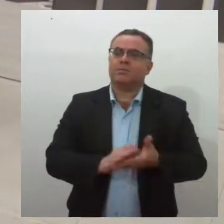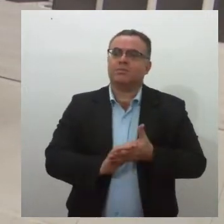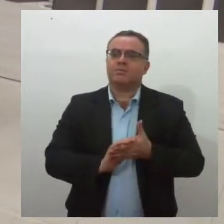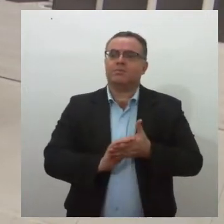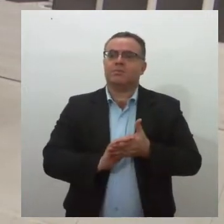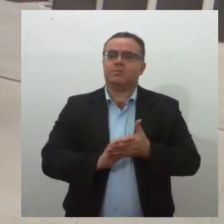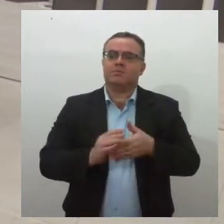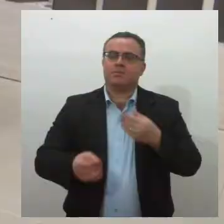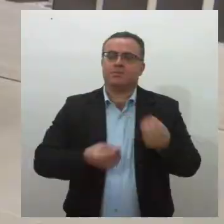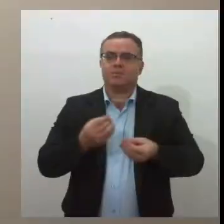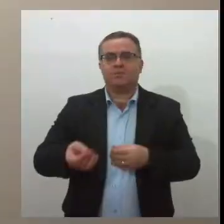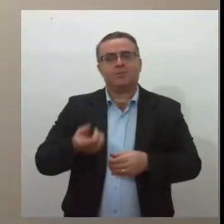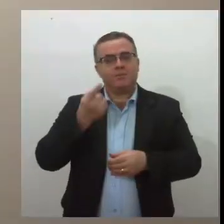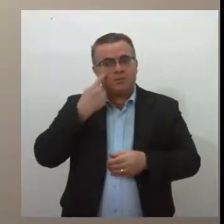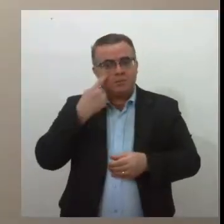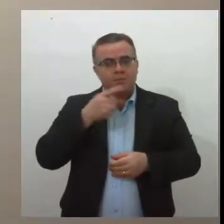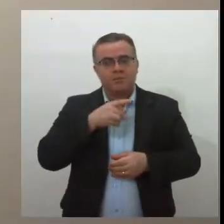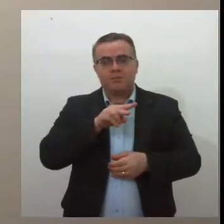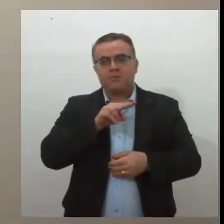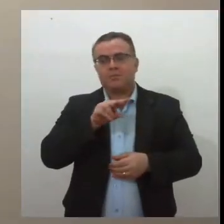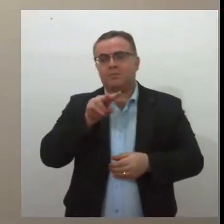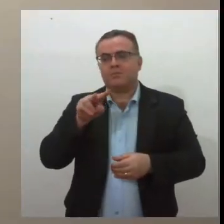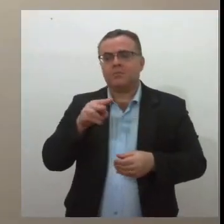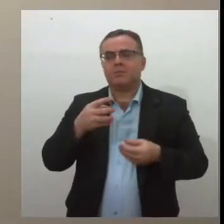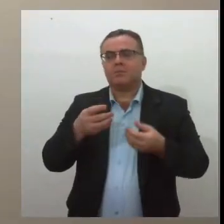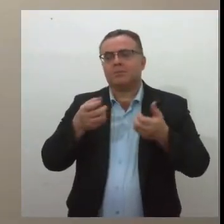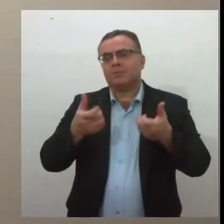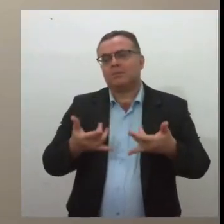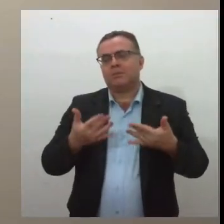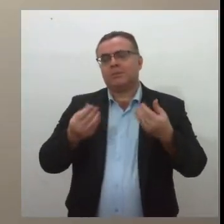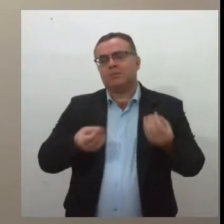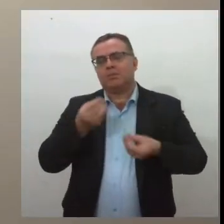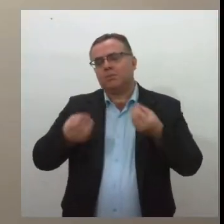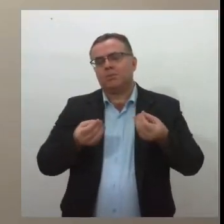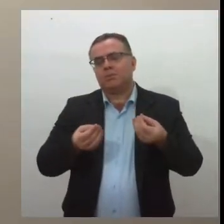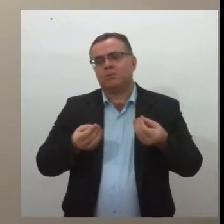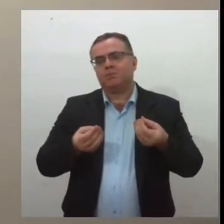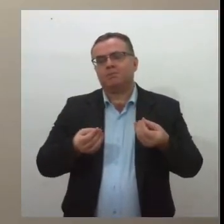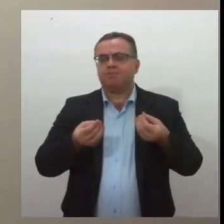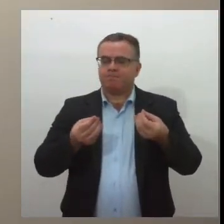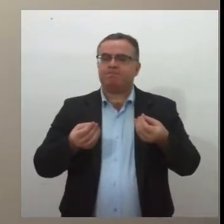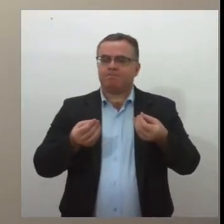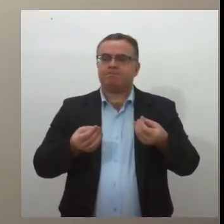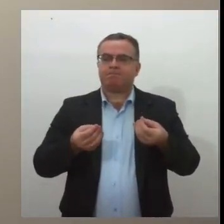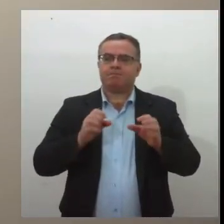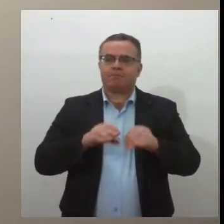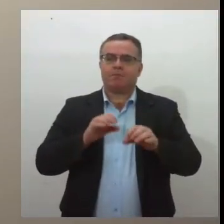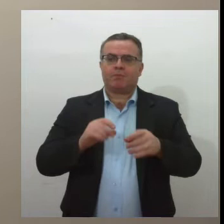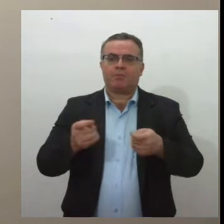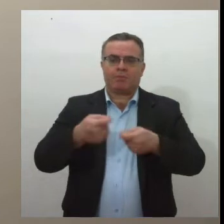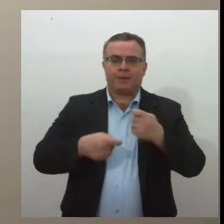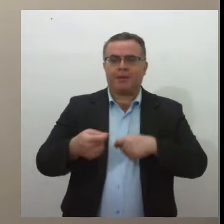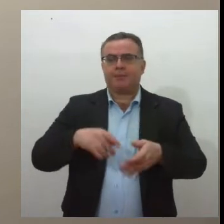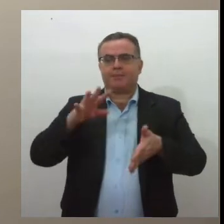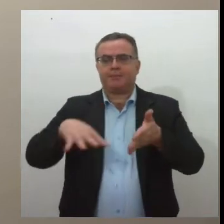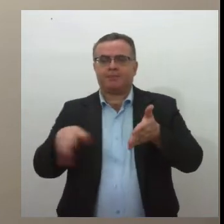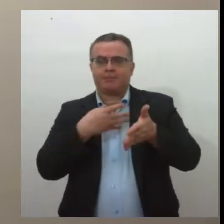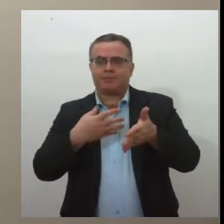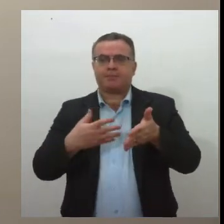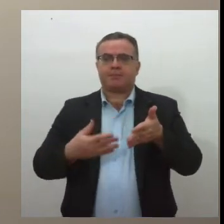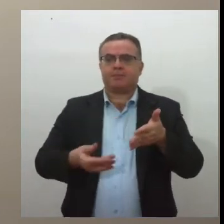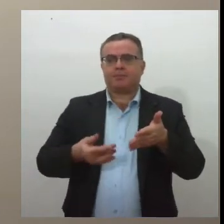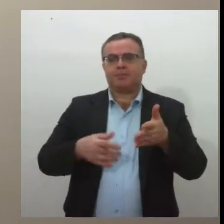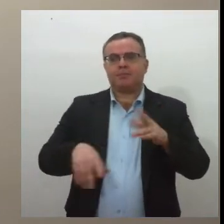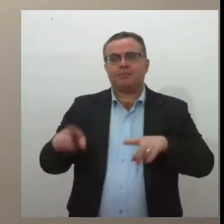Veja, a gente está falando justamente sobre isso, né, de educação financeira. É ele pegar um papel, uma planilha de Excel no